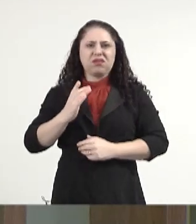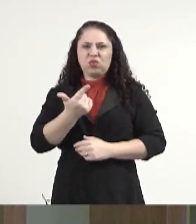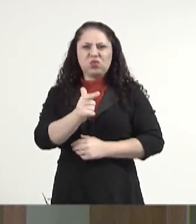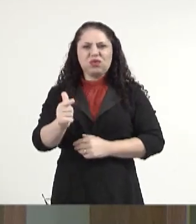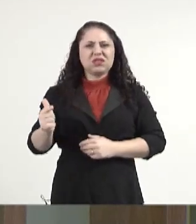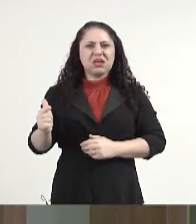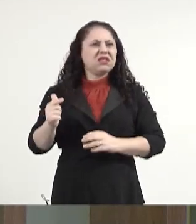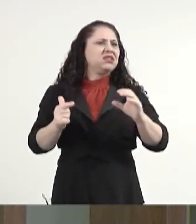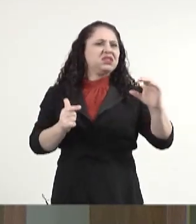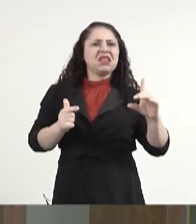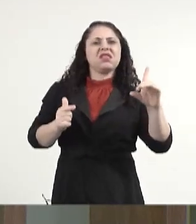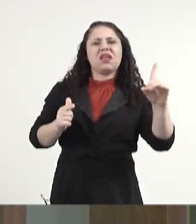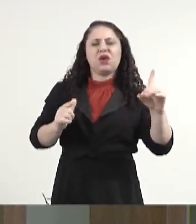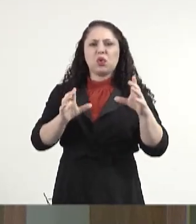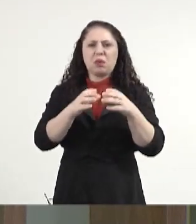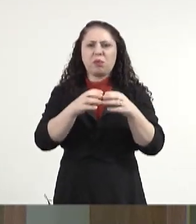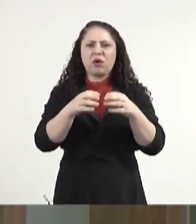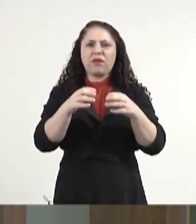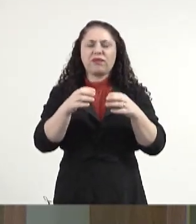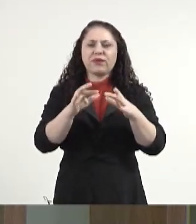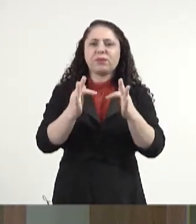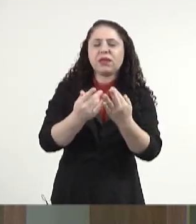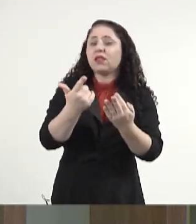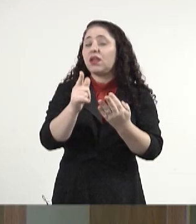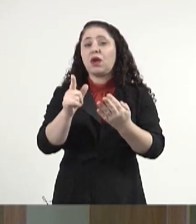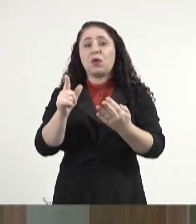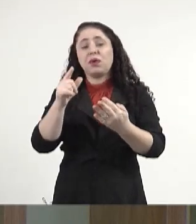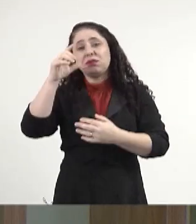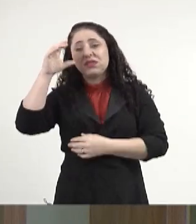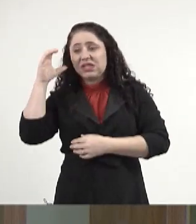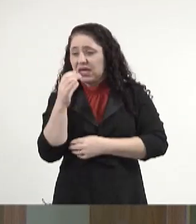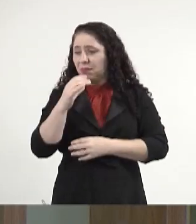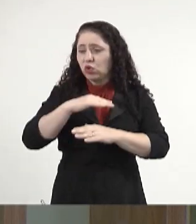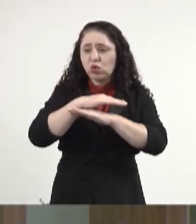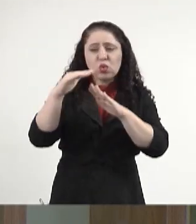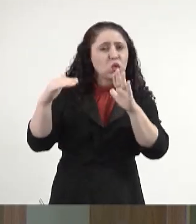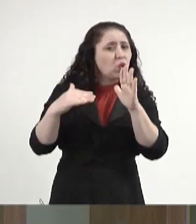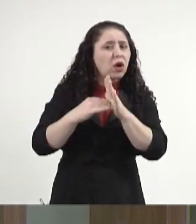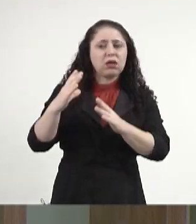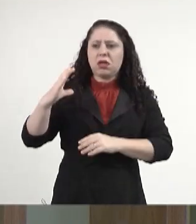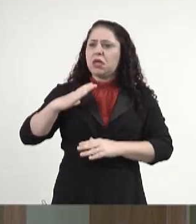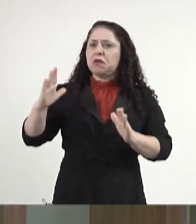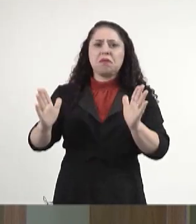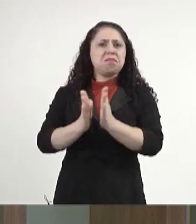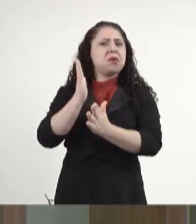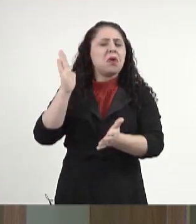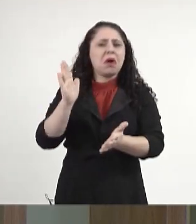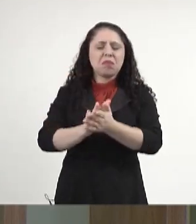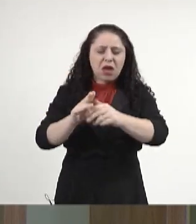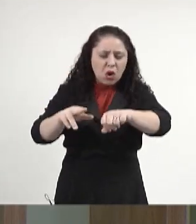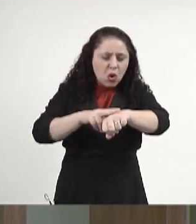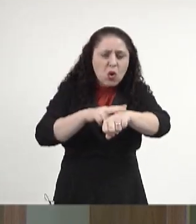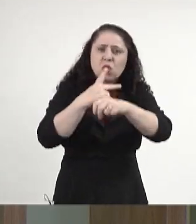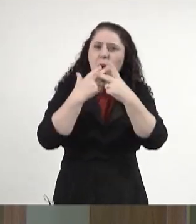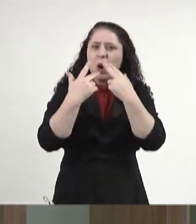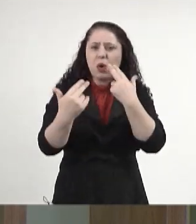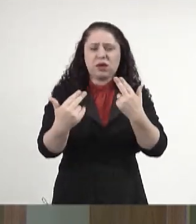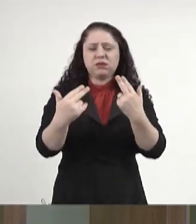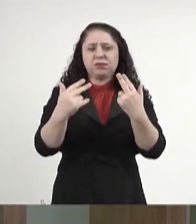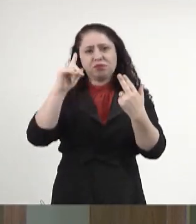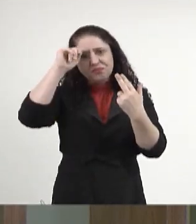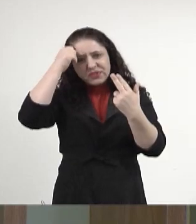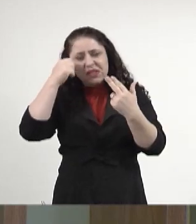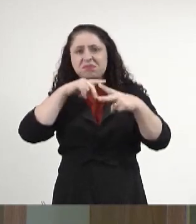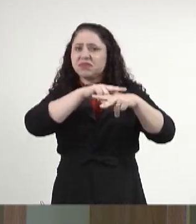essa de classe C, D. É um crime que afeta nossas crianças de todas as classes sociais, de todas as raças, de todas as etnias, e nós